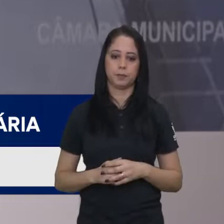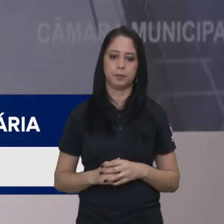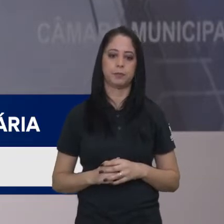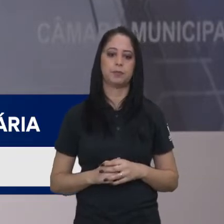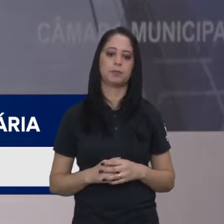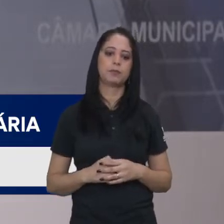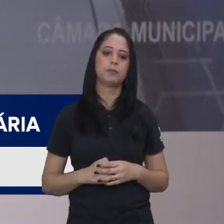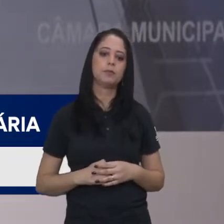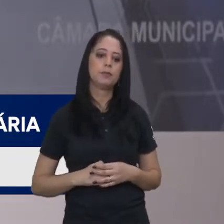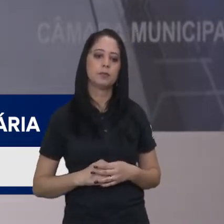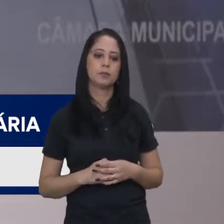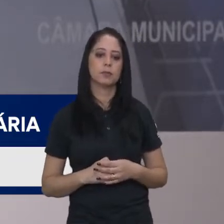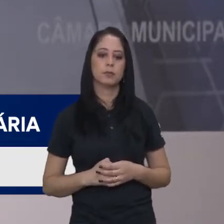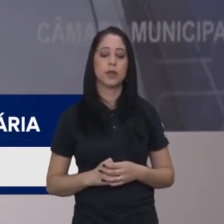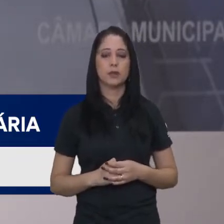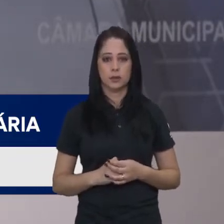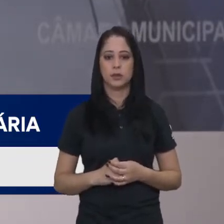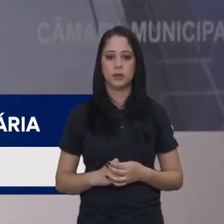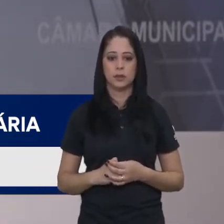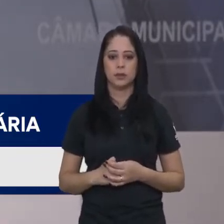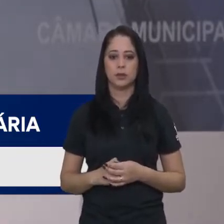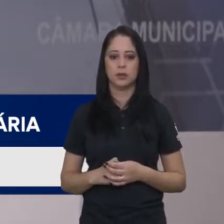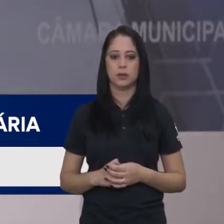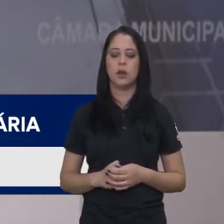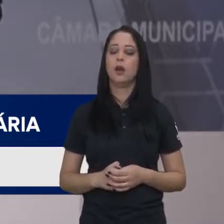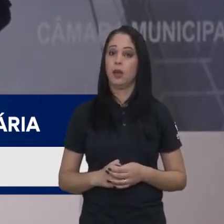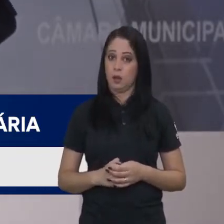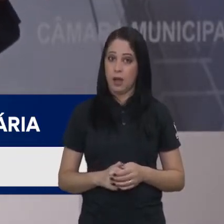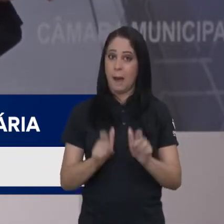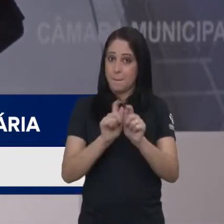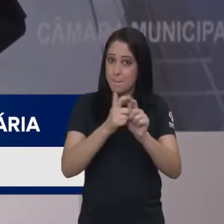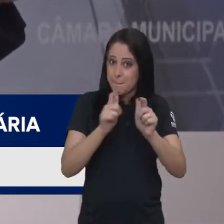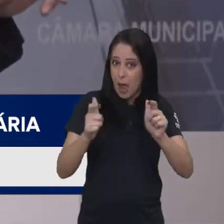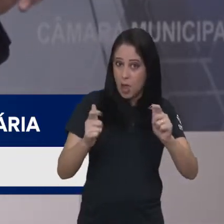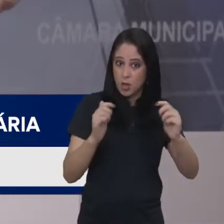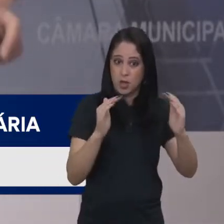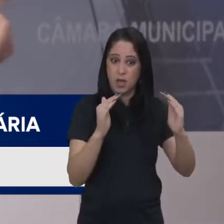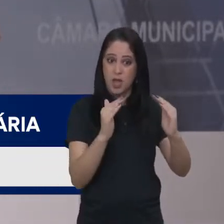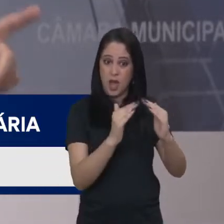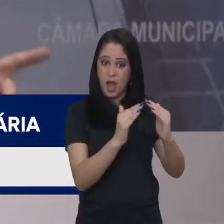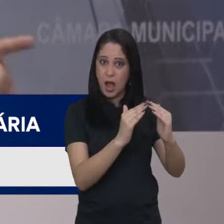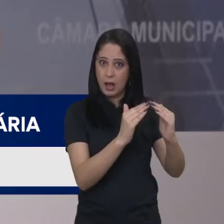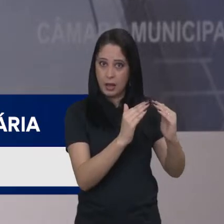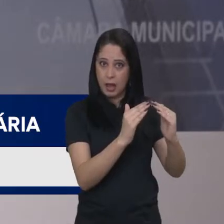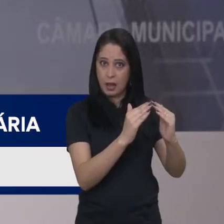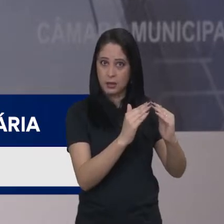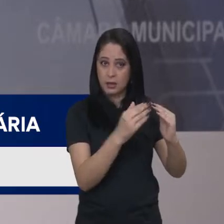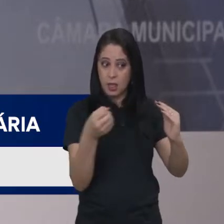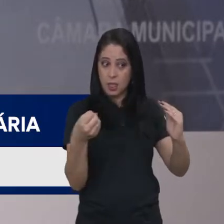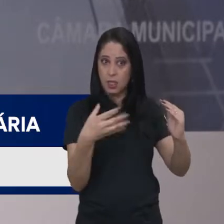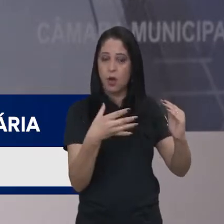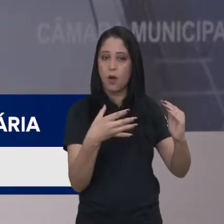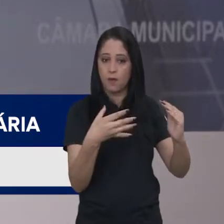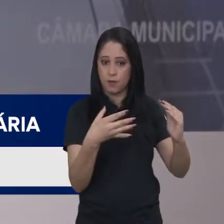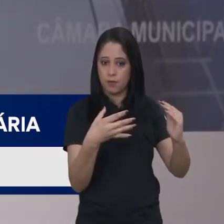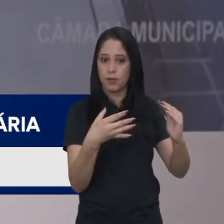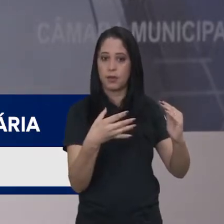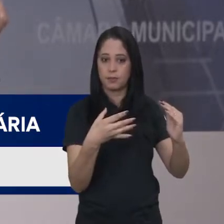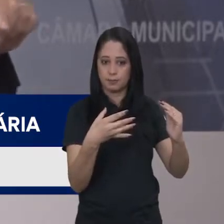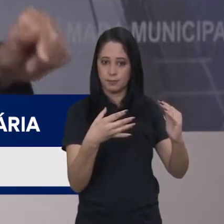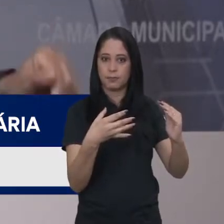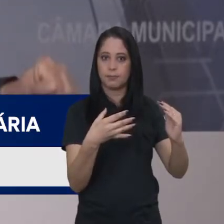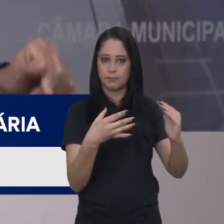E são Constituições, a maior parte, justiça seja feita, a maior parte dessas ações são de construções novas, são de